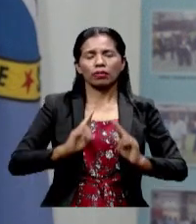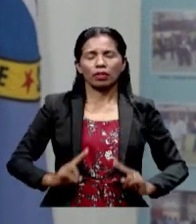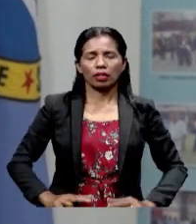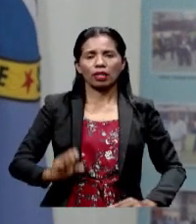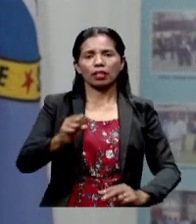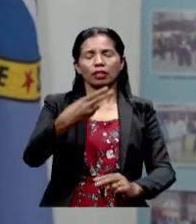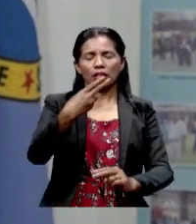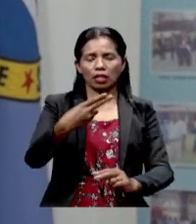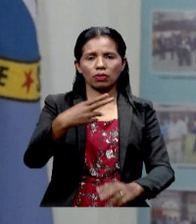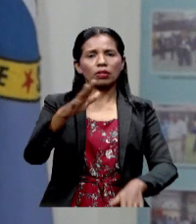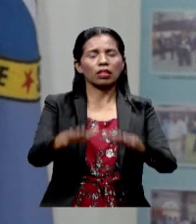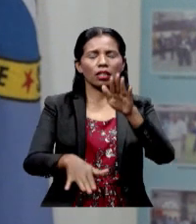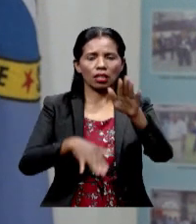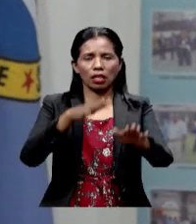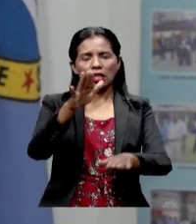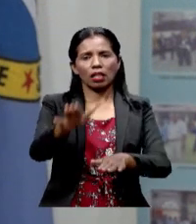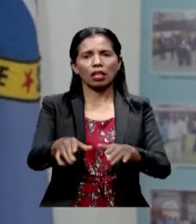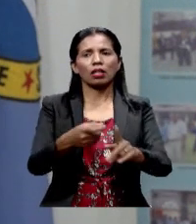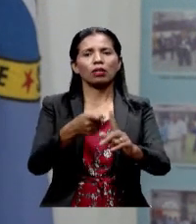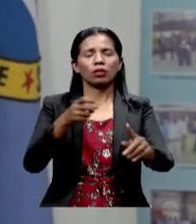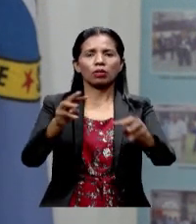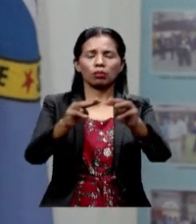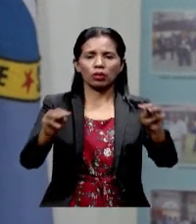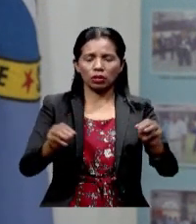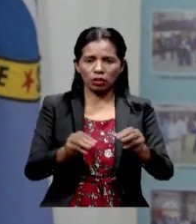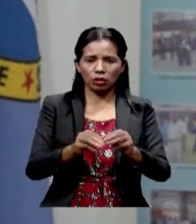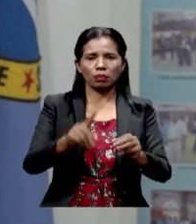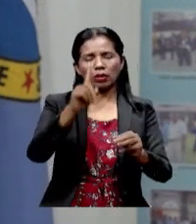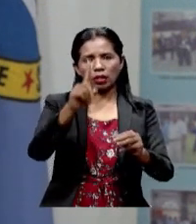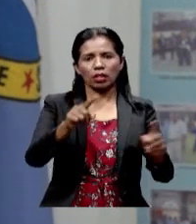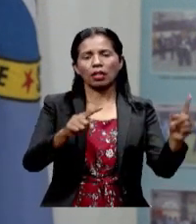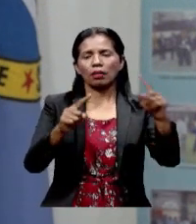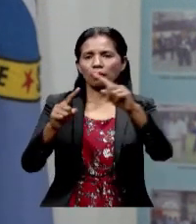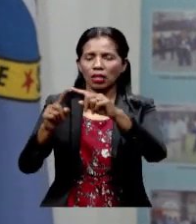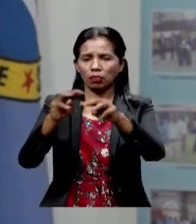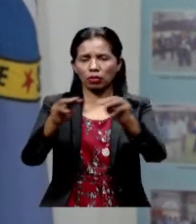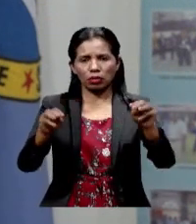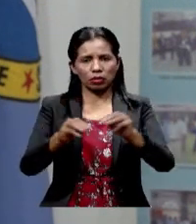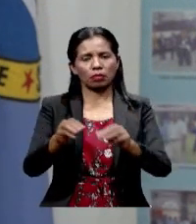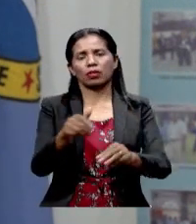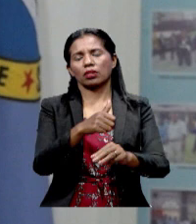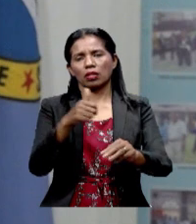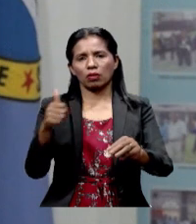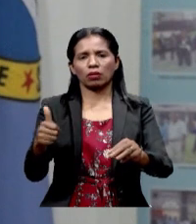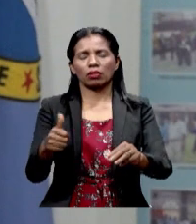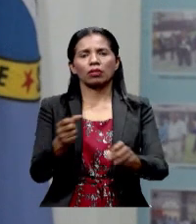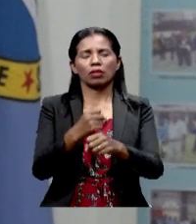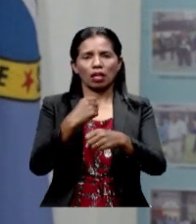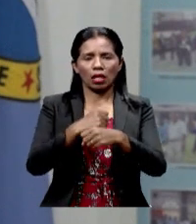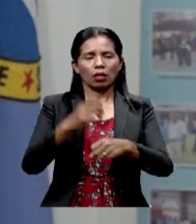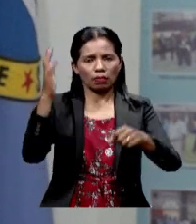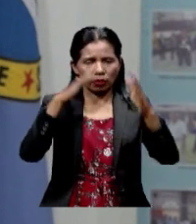onde há o movimento, onde o município ida, o município selo, onde evita